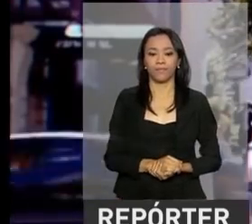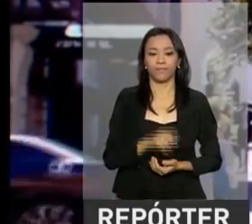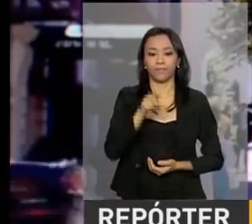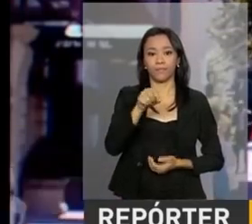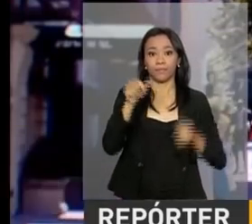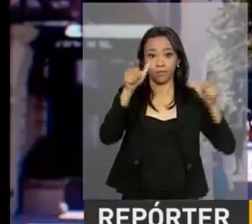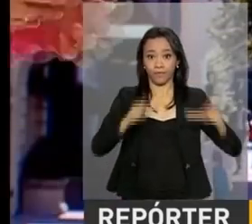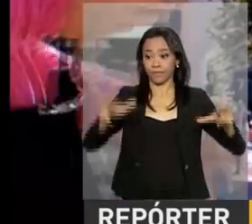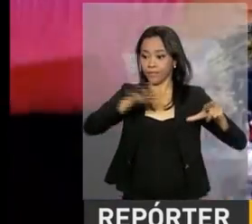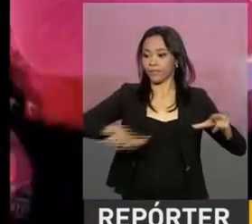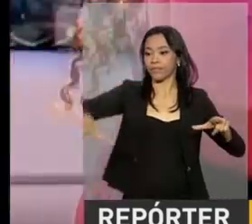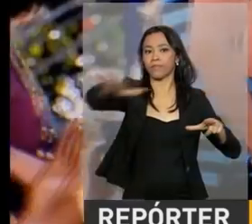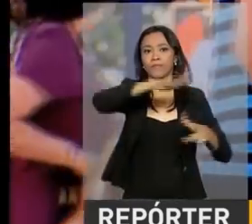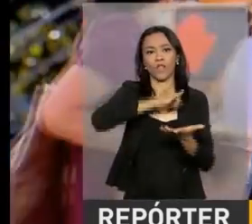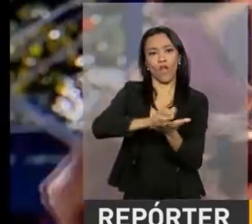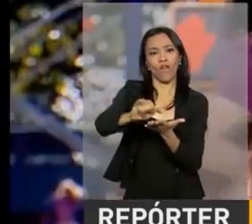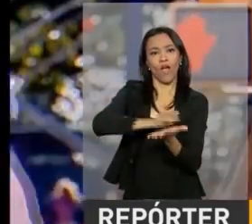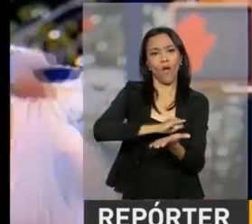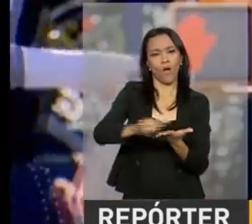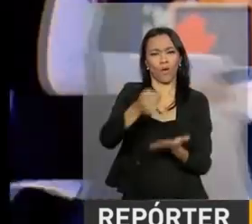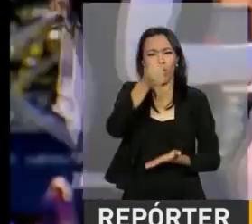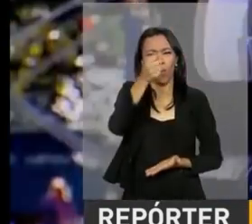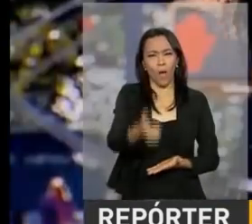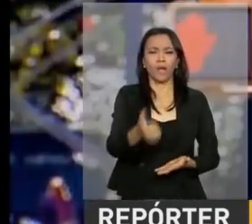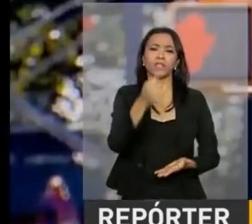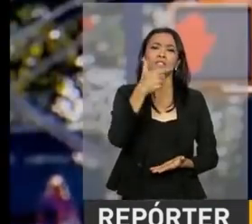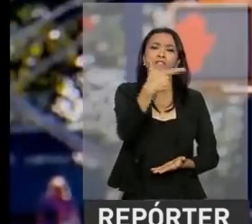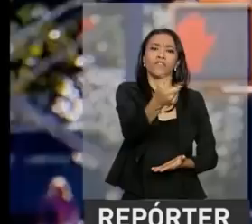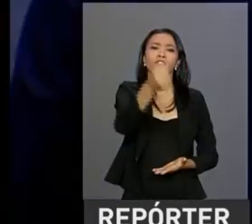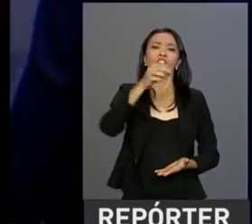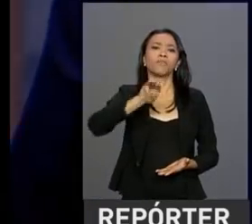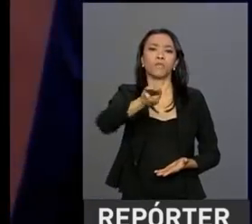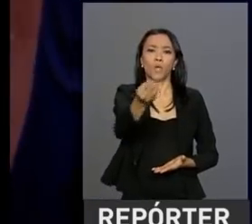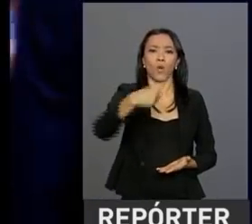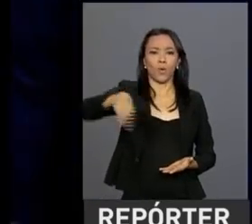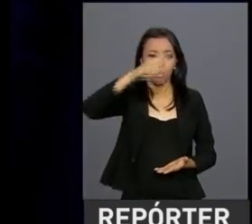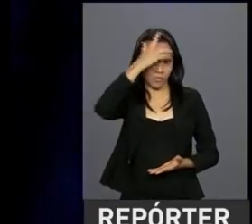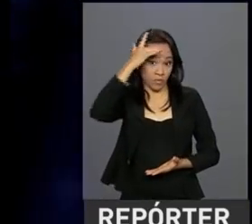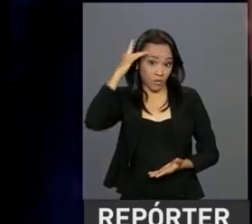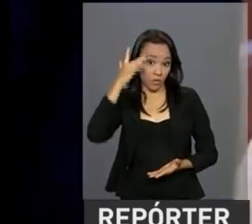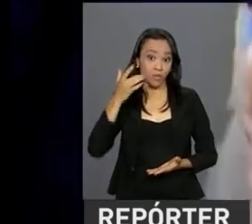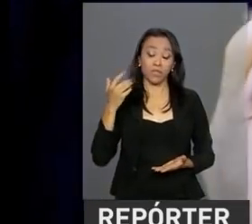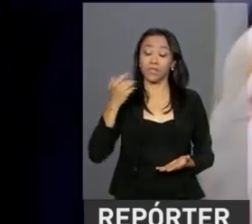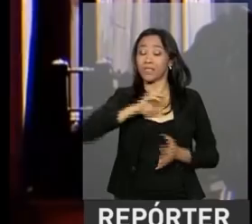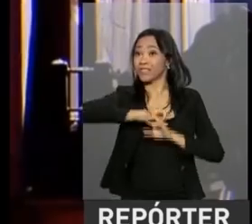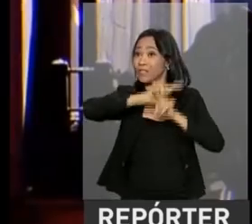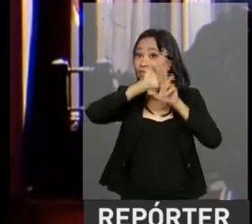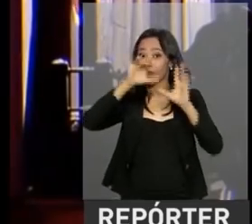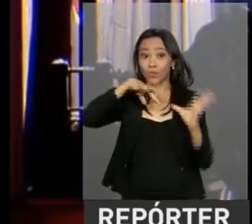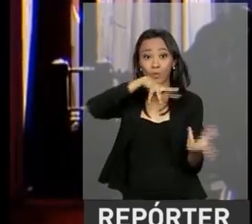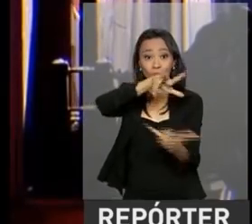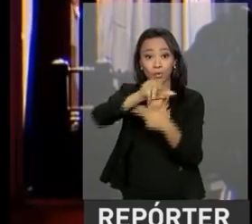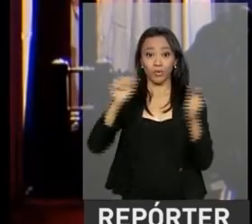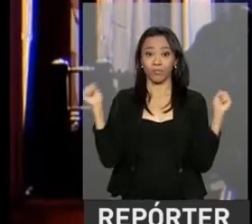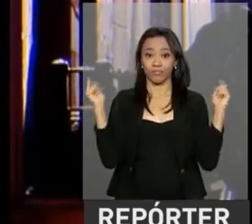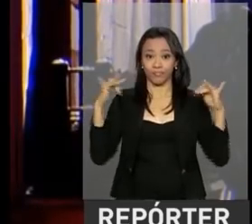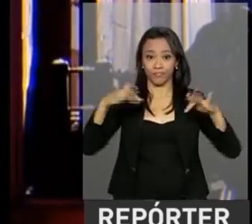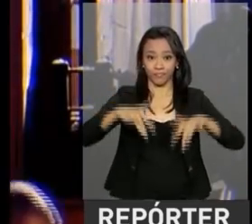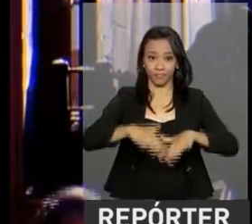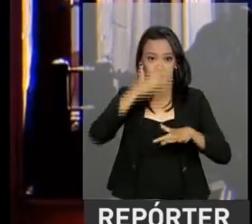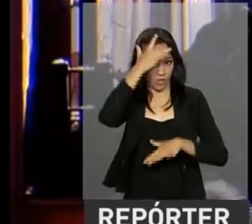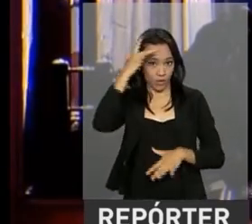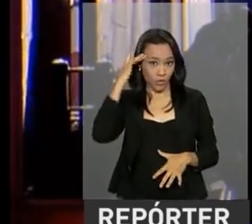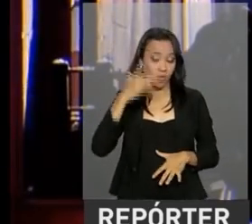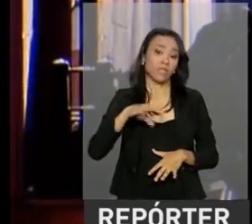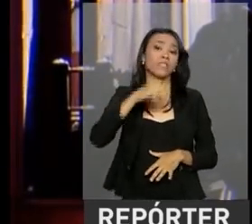região metropolitana de Nova York tem quase 20 milhões de habitantes e gente do mundo inteiro. Estima-se que pessoas